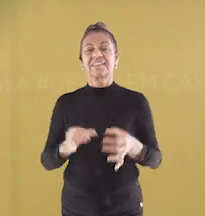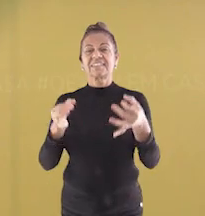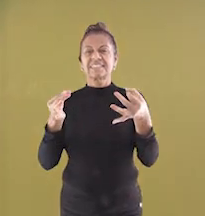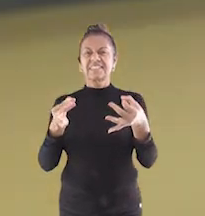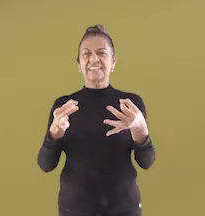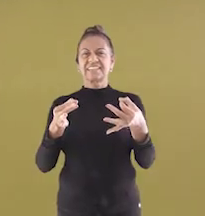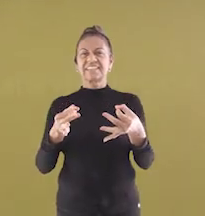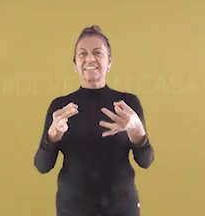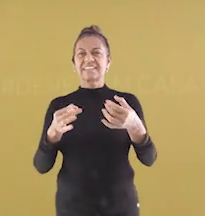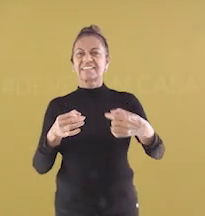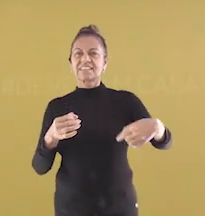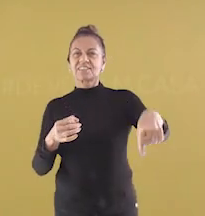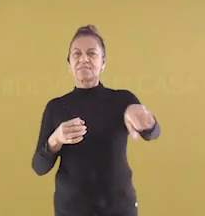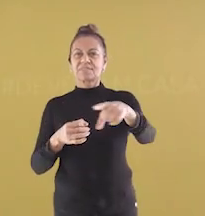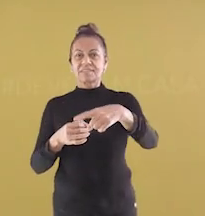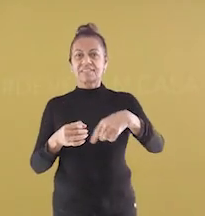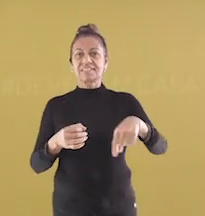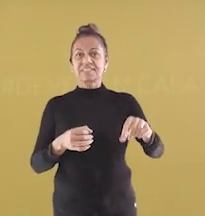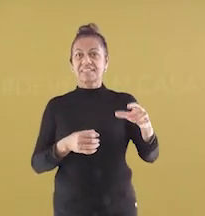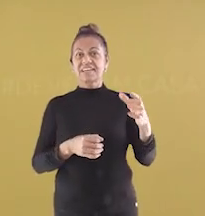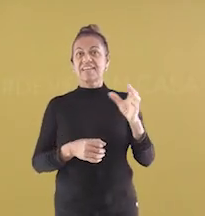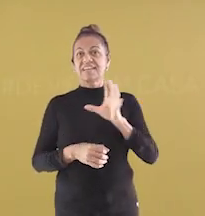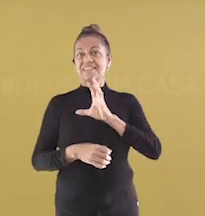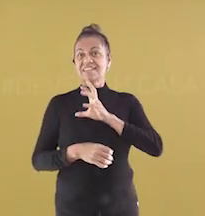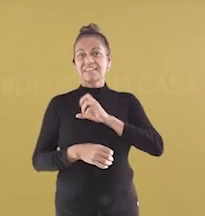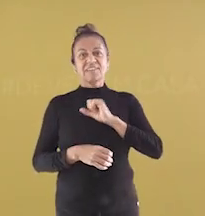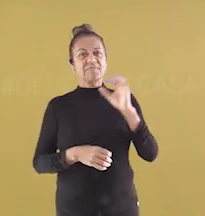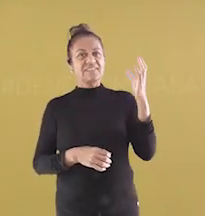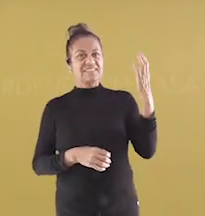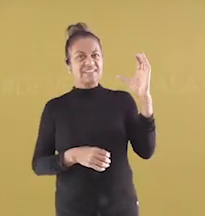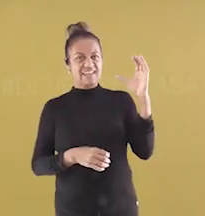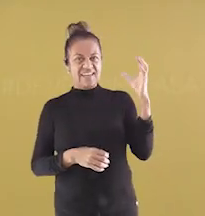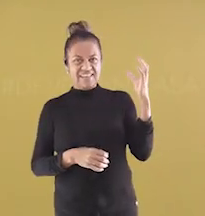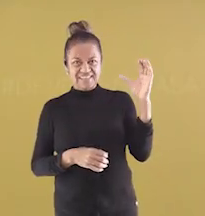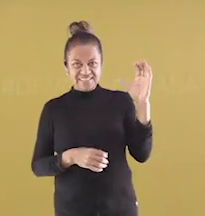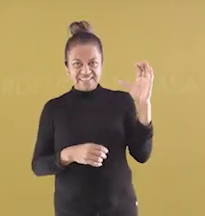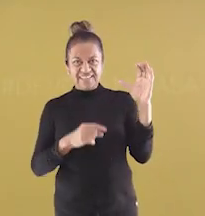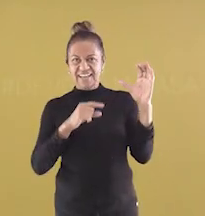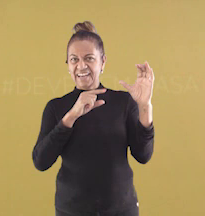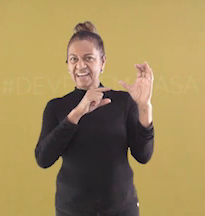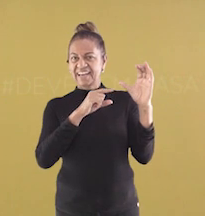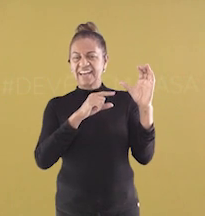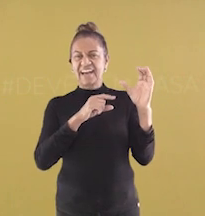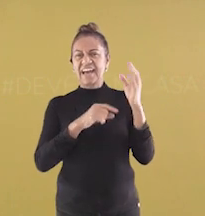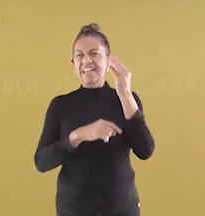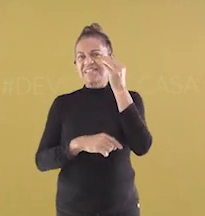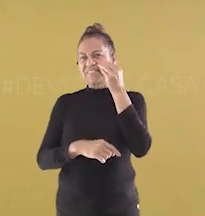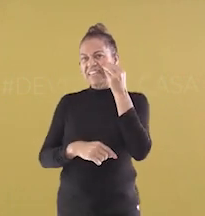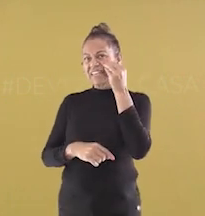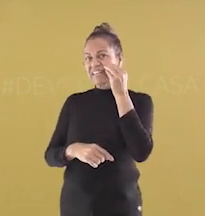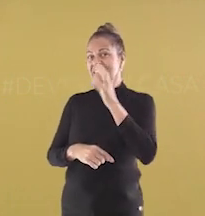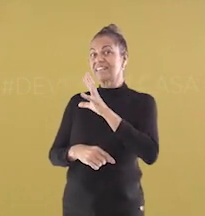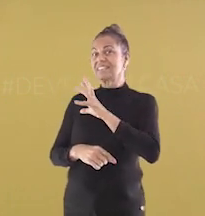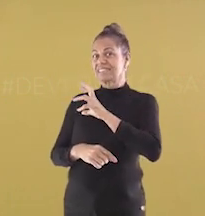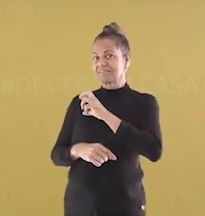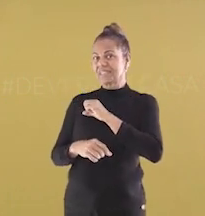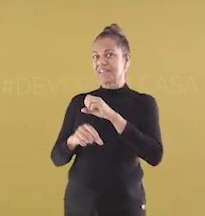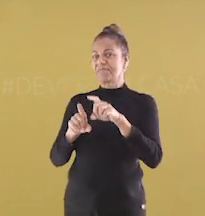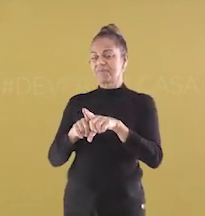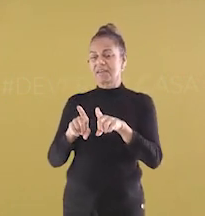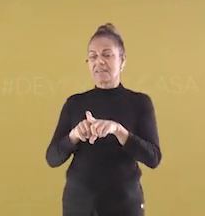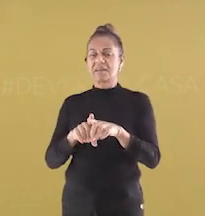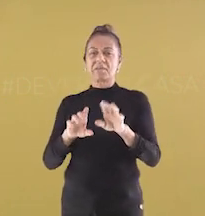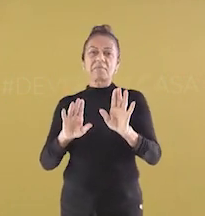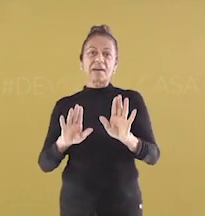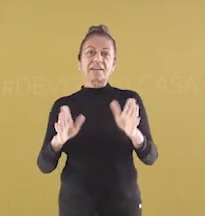uma lava. Tenho certeza de que você que ama ciência assim como eu, ama esse tipo